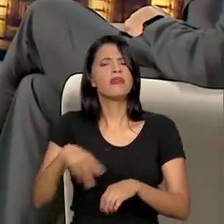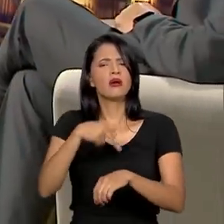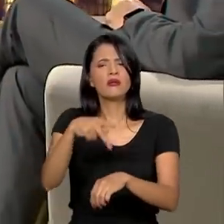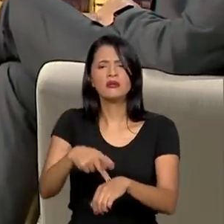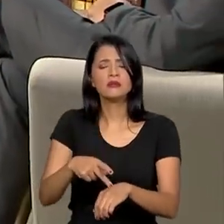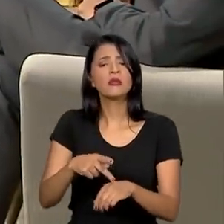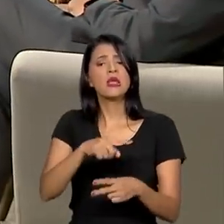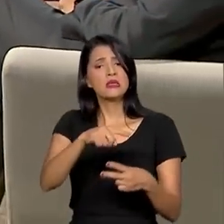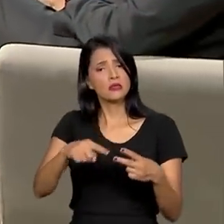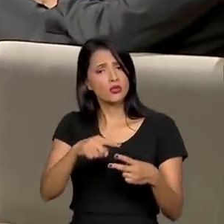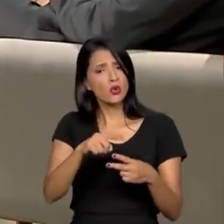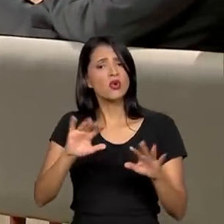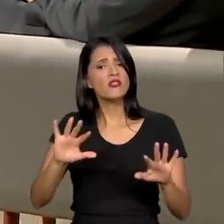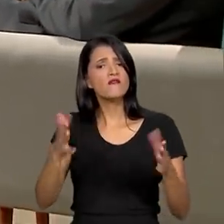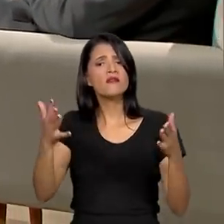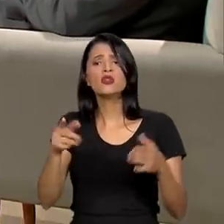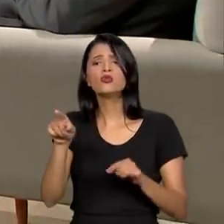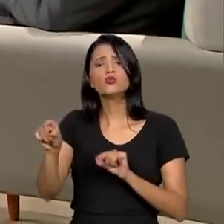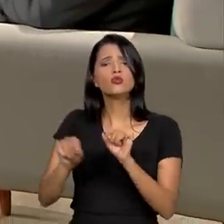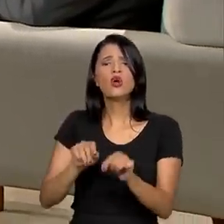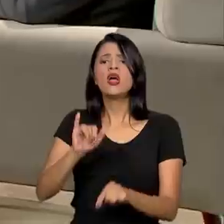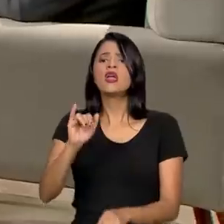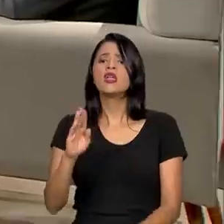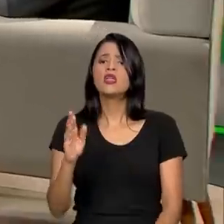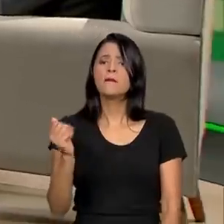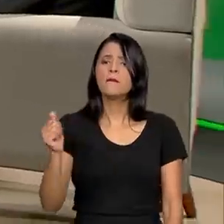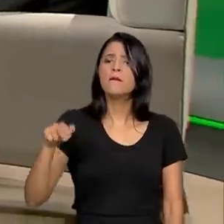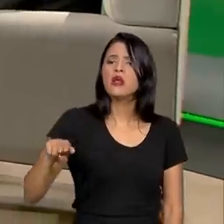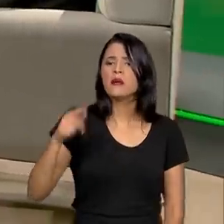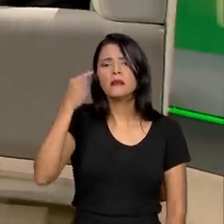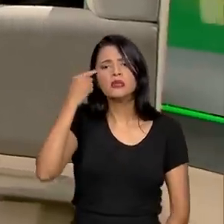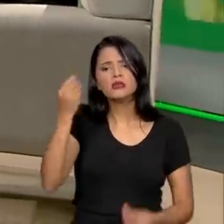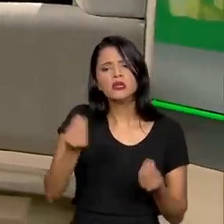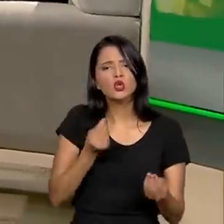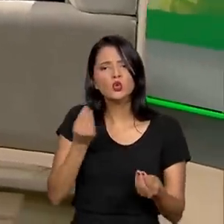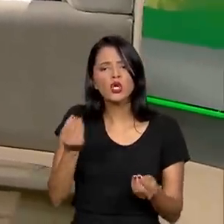desses eventos, o que o IBRAM está pensando em trazer de novo,